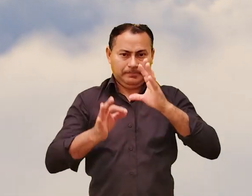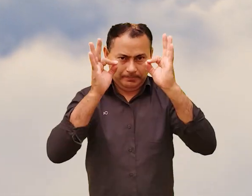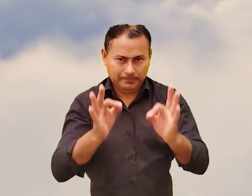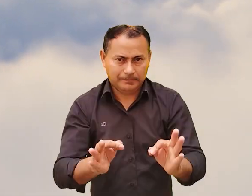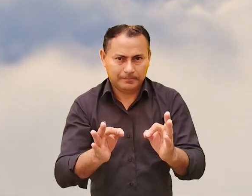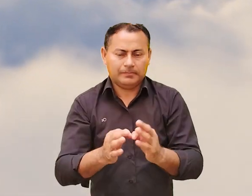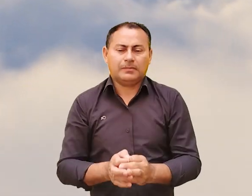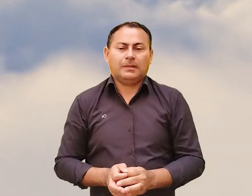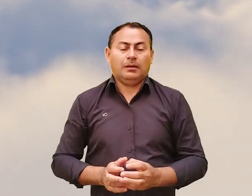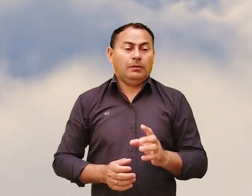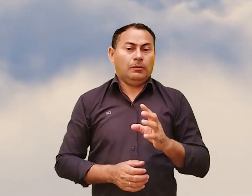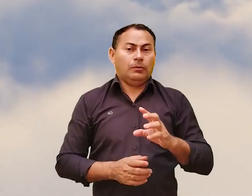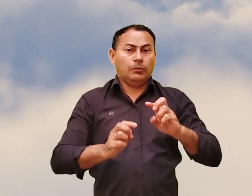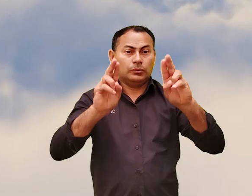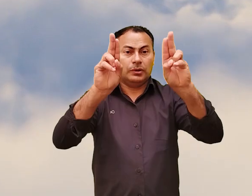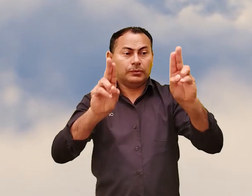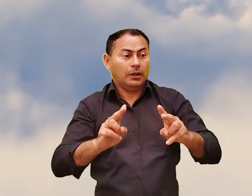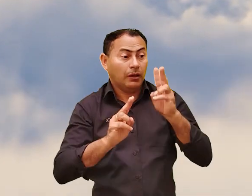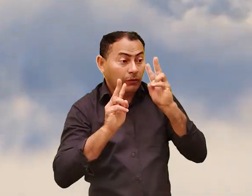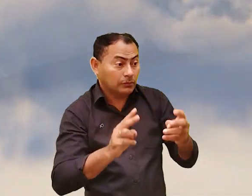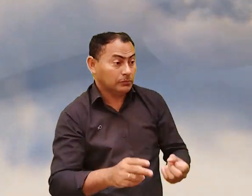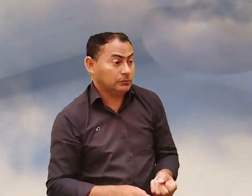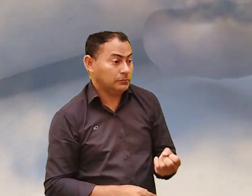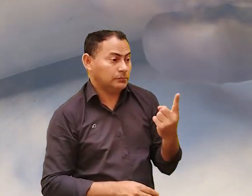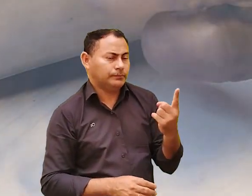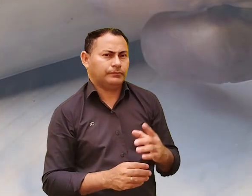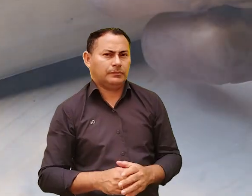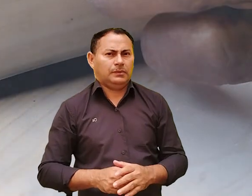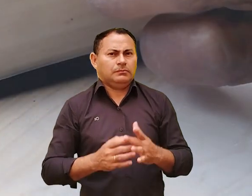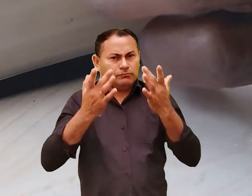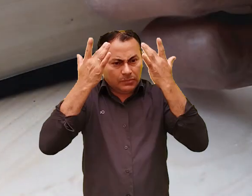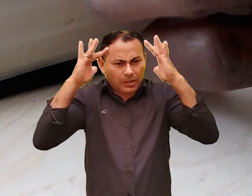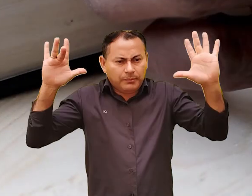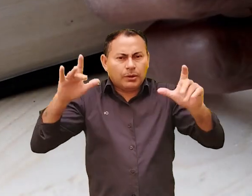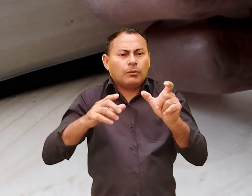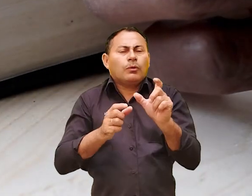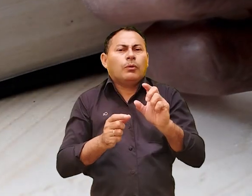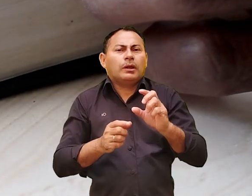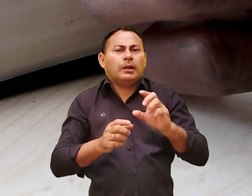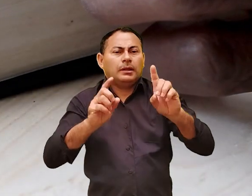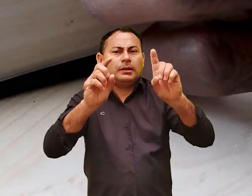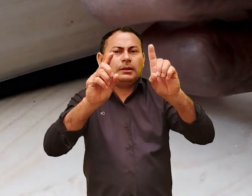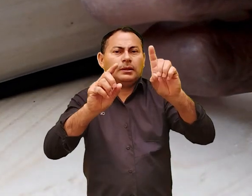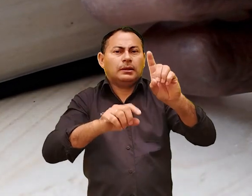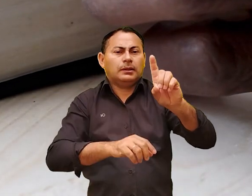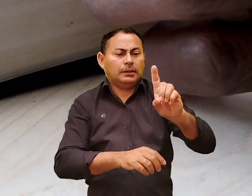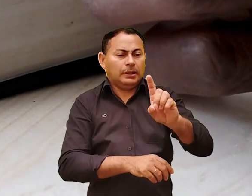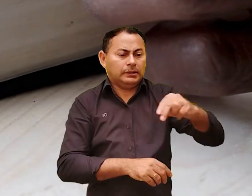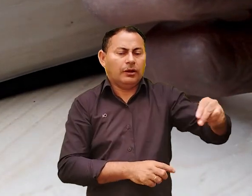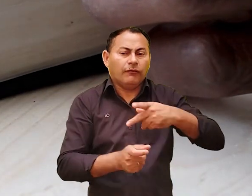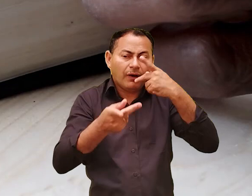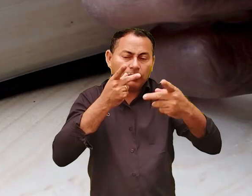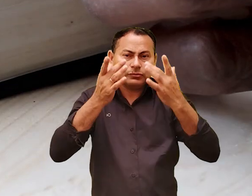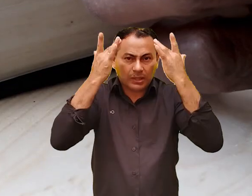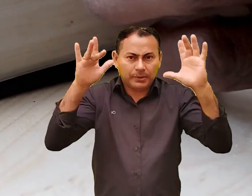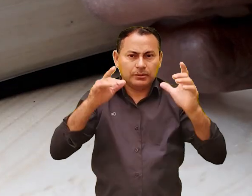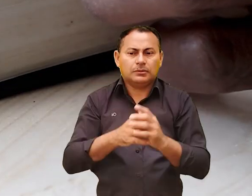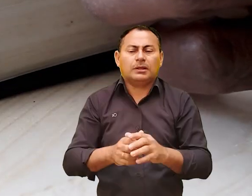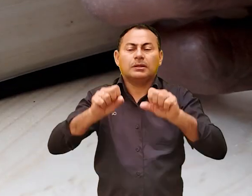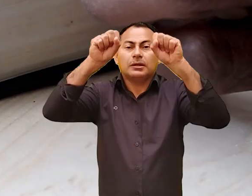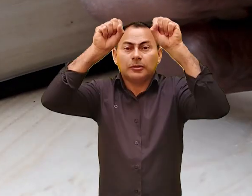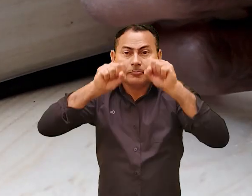que isso impressionou Nabucodonosor. Não sabemos quais foram as palavras que Daniel usou para testemunhar